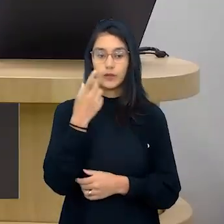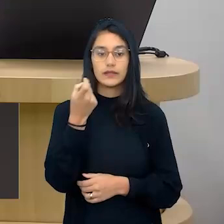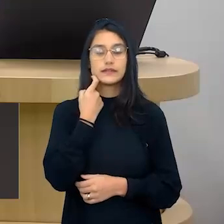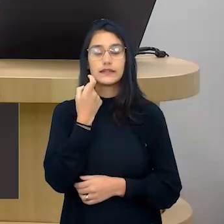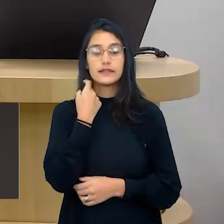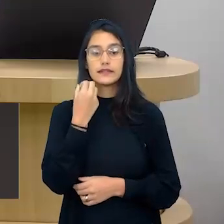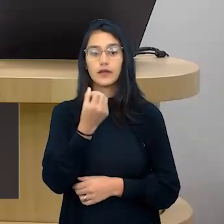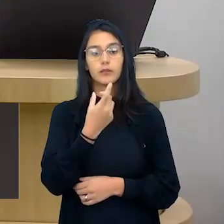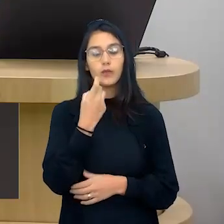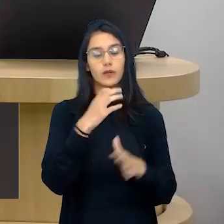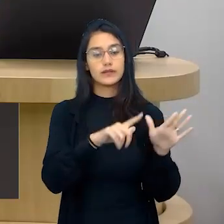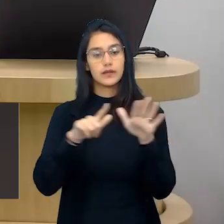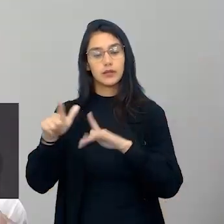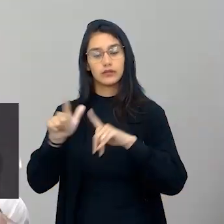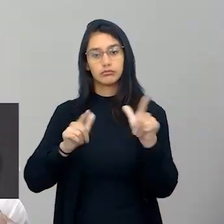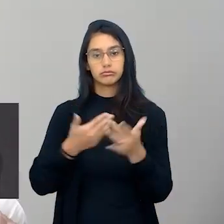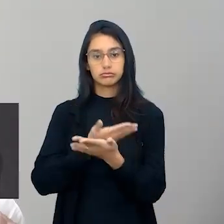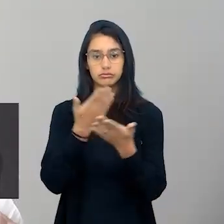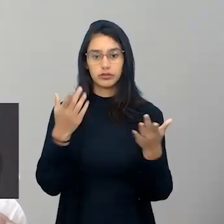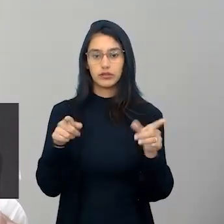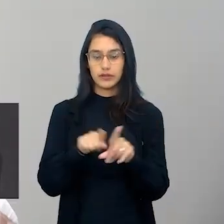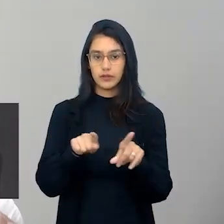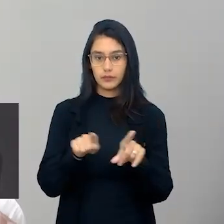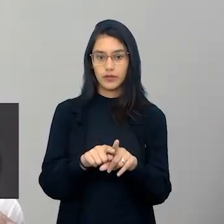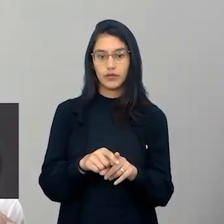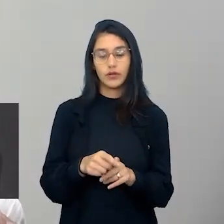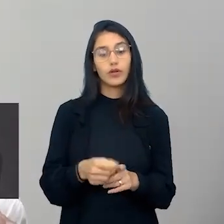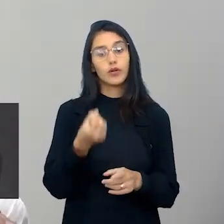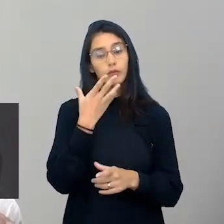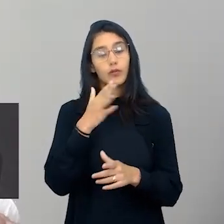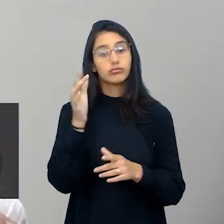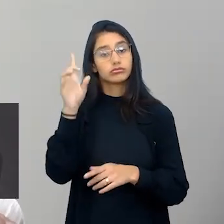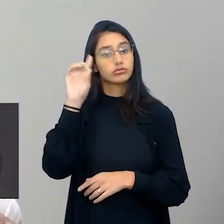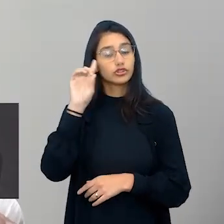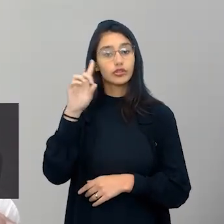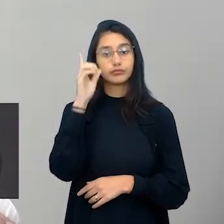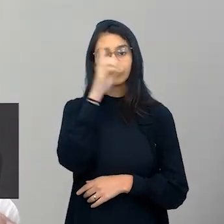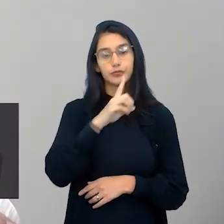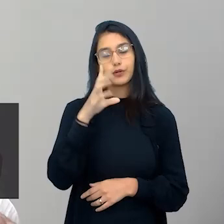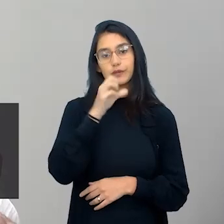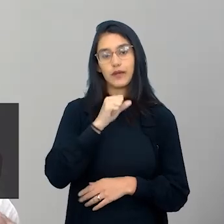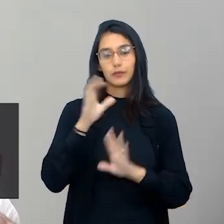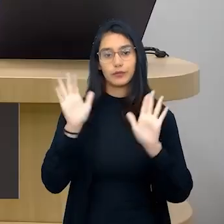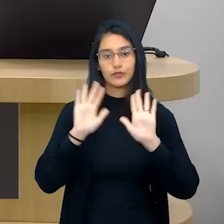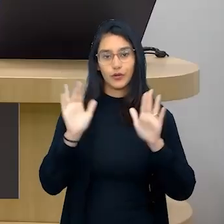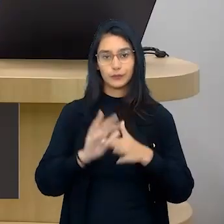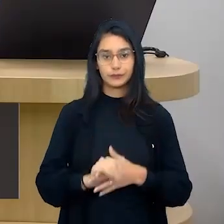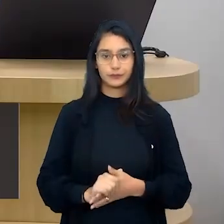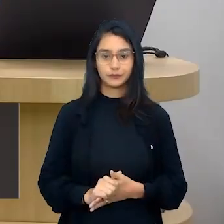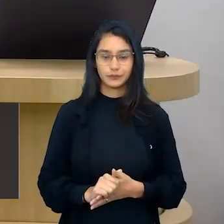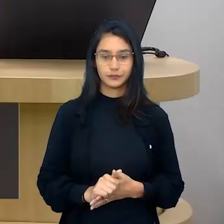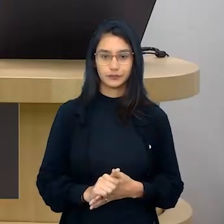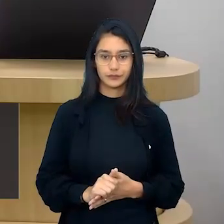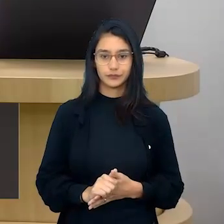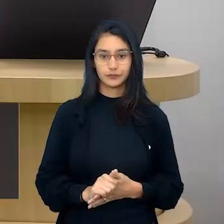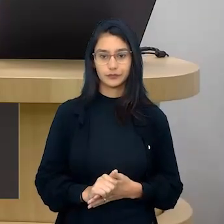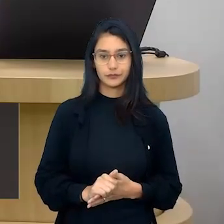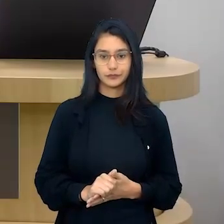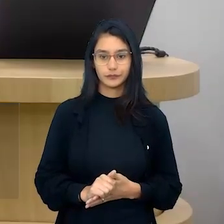sexta-feira, ótima semana de trabalho a todos e um excelente fim de semana. Tudo de bom. Tchau, pessoal. Tchau, tchau.